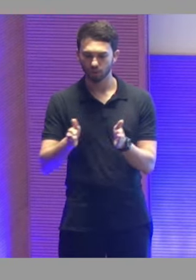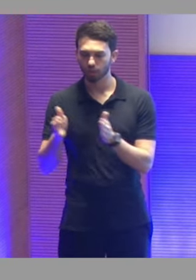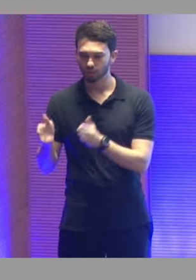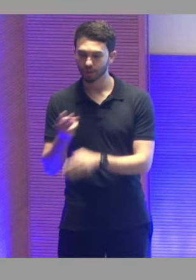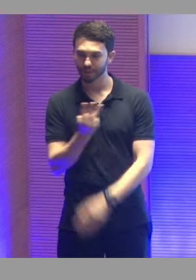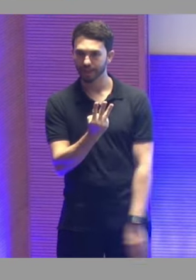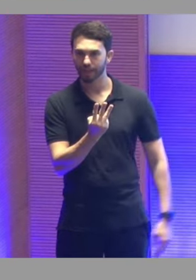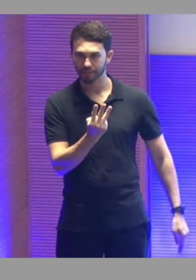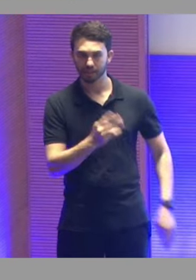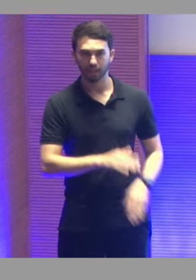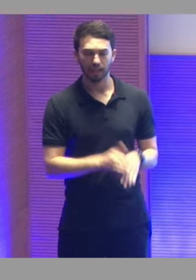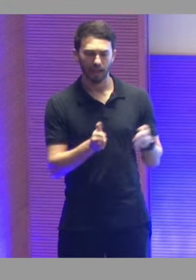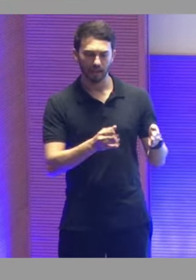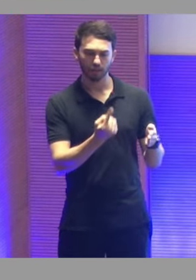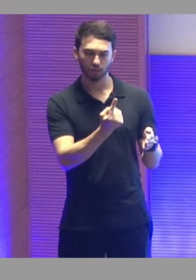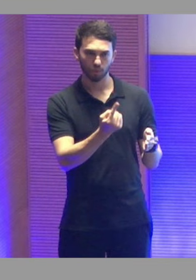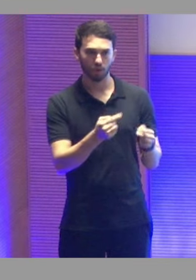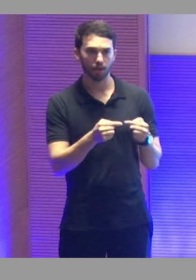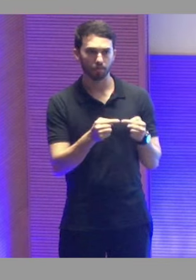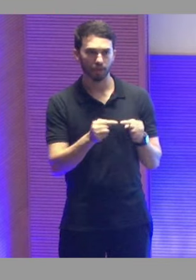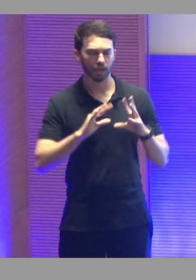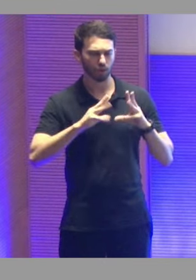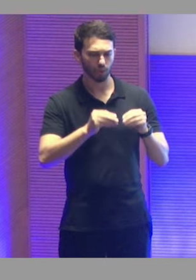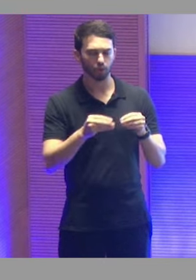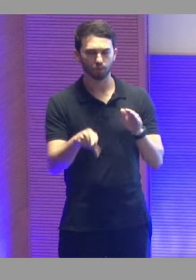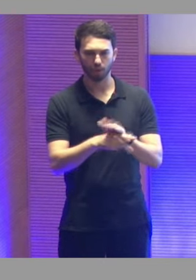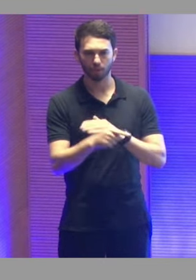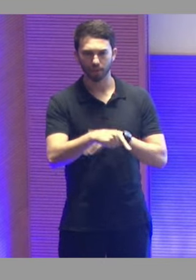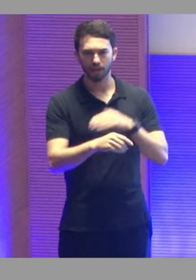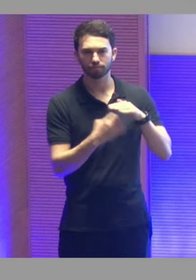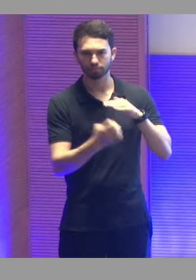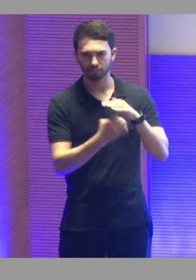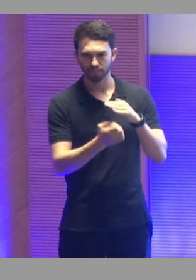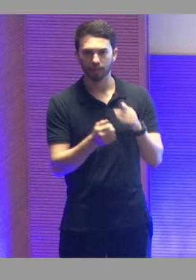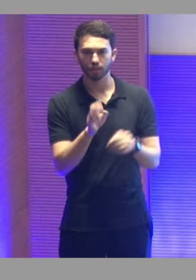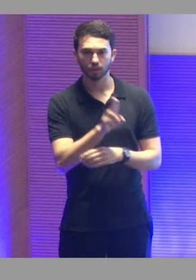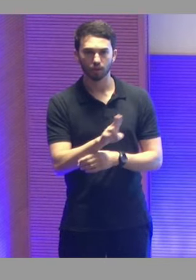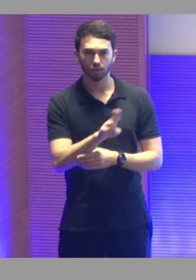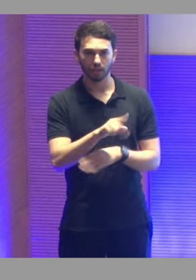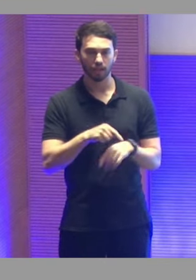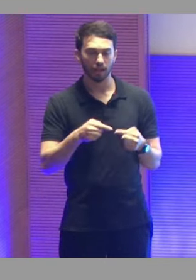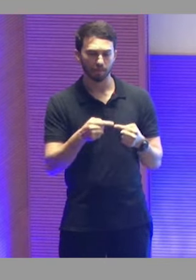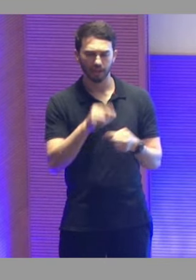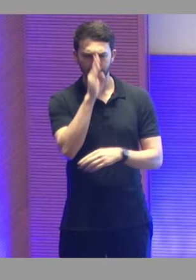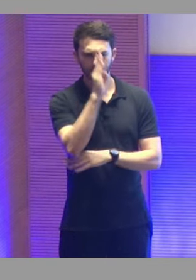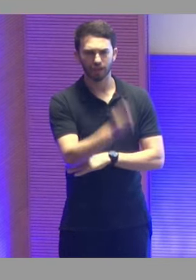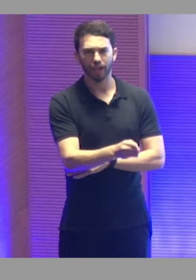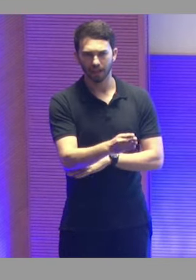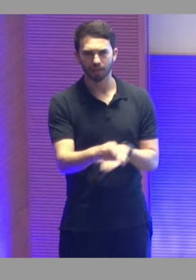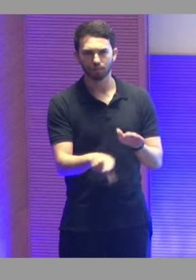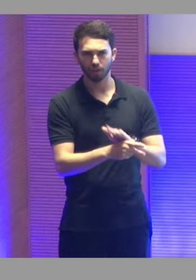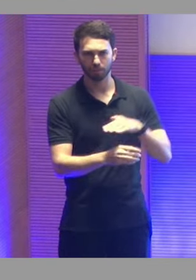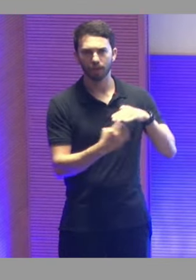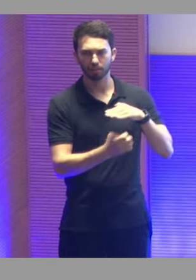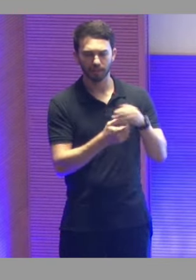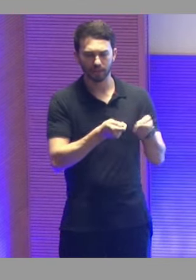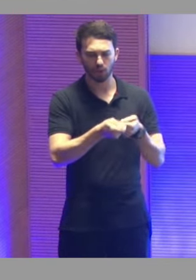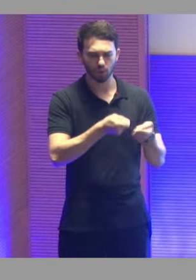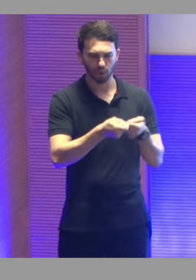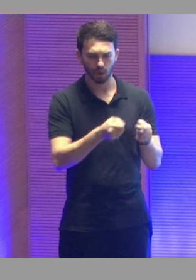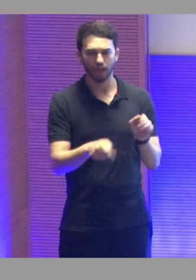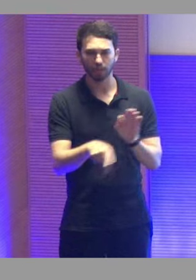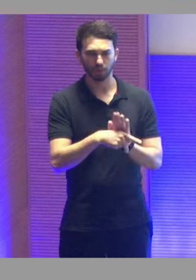TR sendo escopo um todas as fontes de emissão da organização que a gente fala de que são fontes de emissão diretas que a organização tem controle